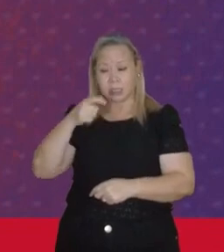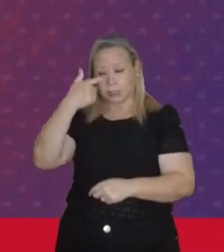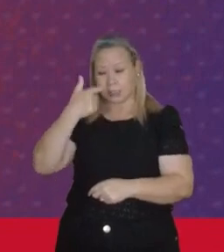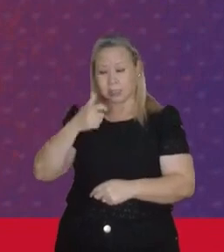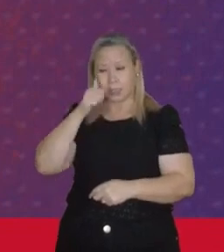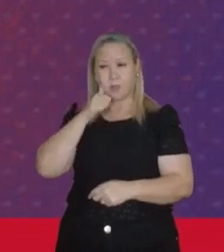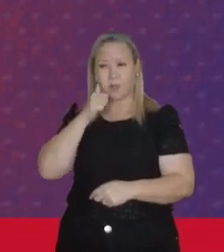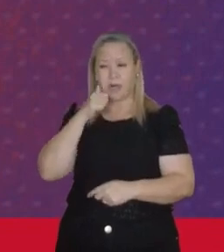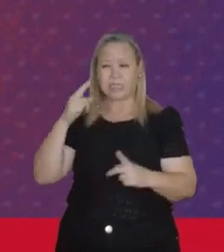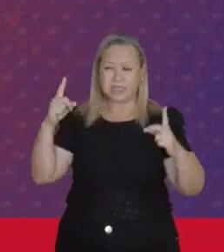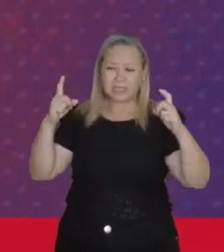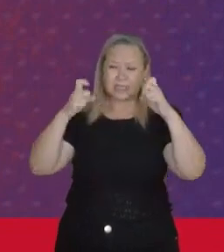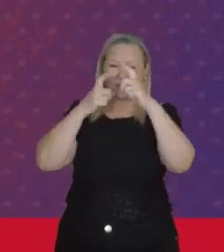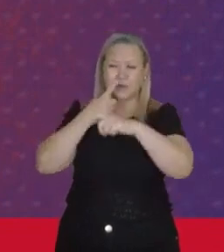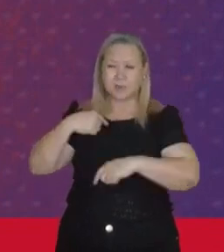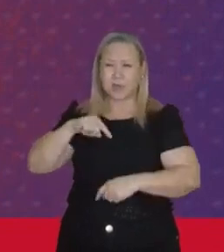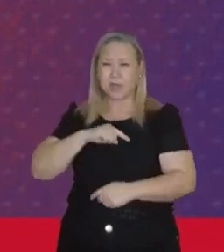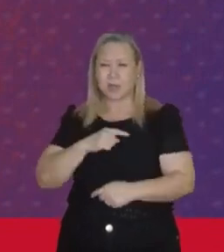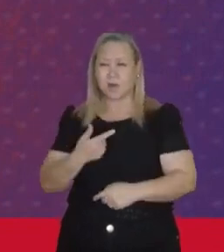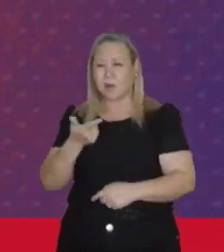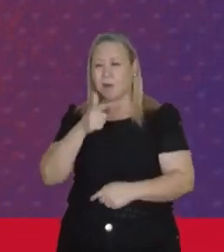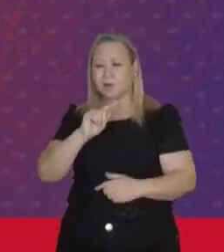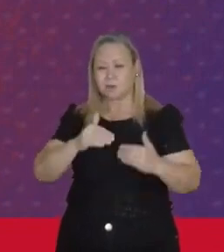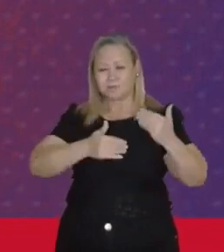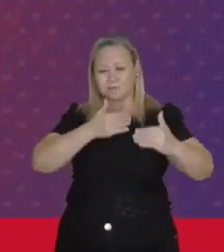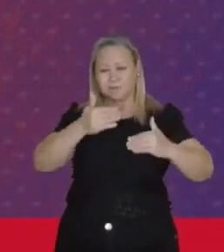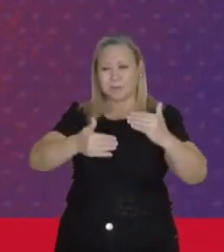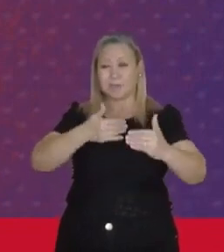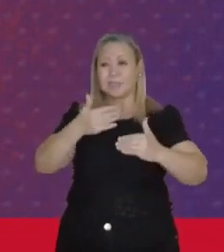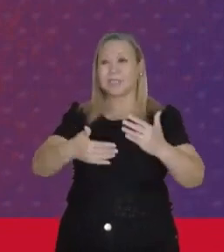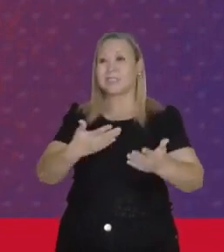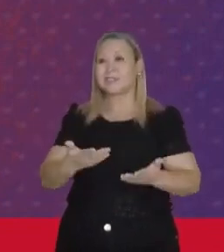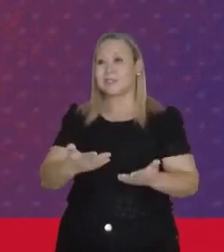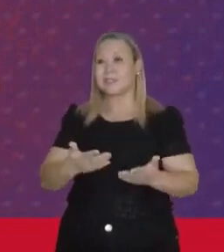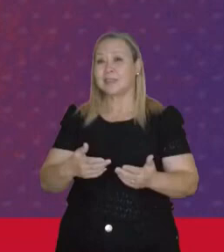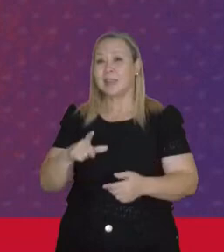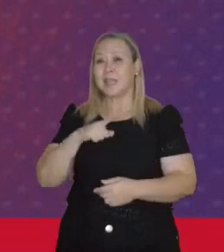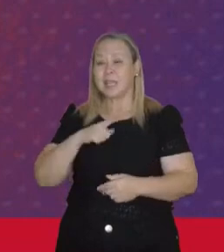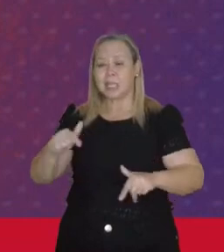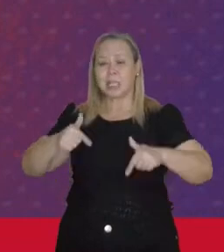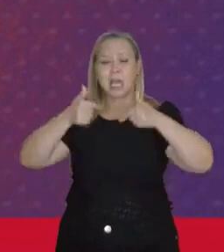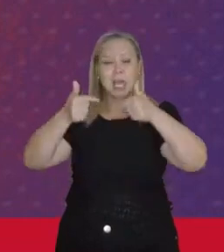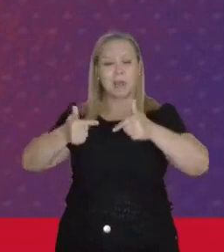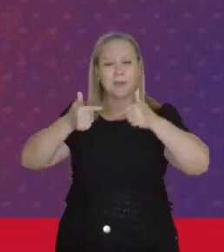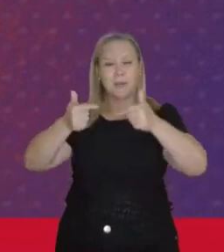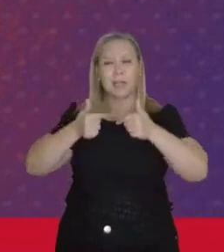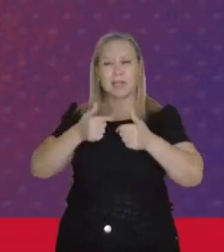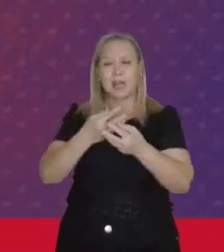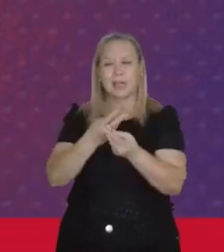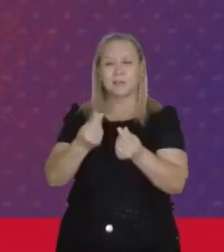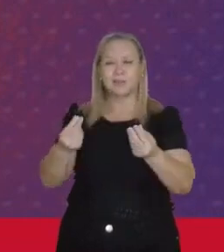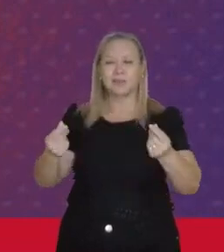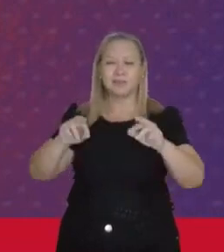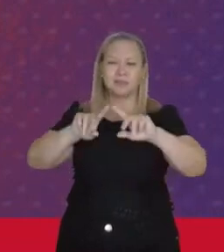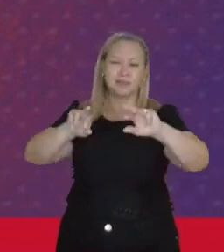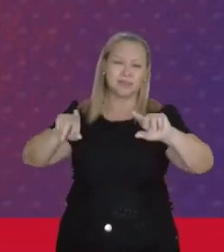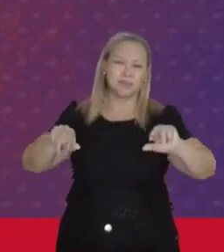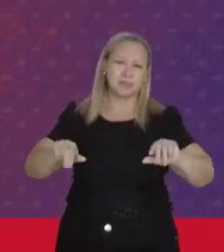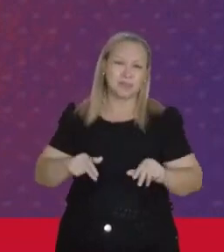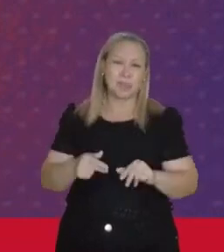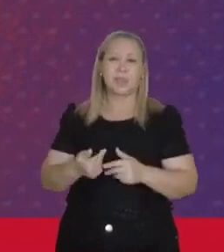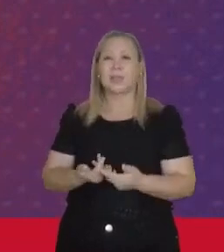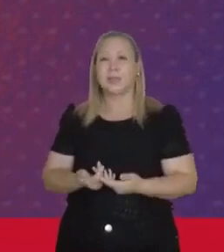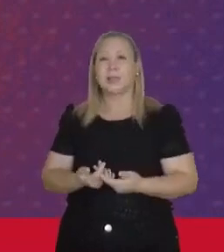para nós, que somos de outra geração, ter enfrentado tantas